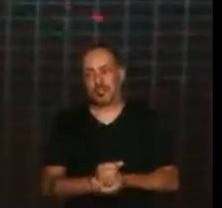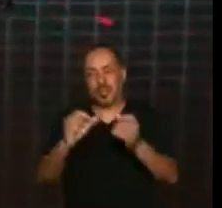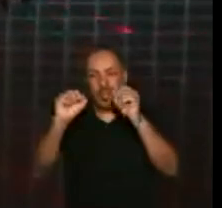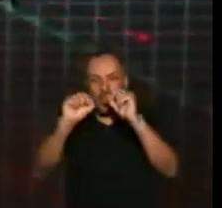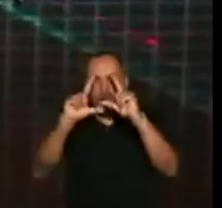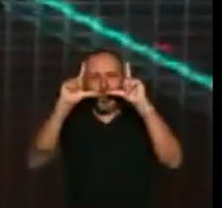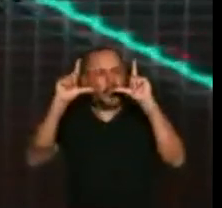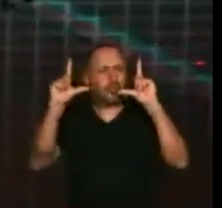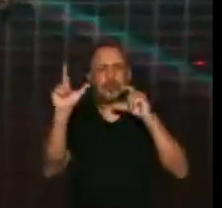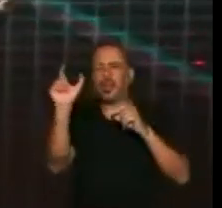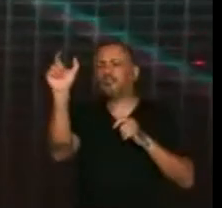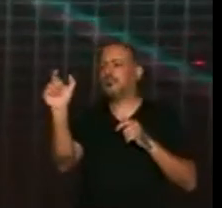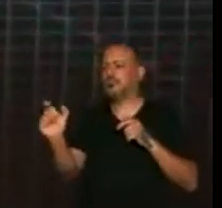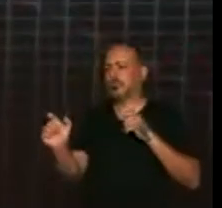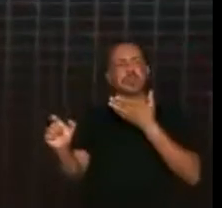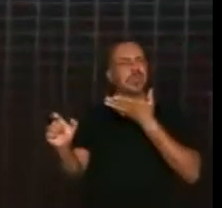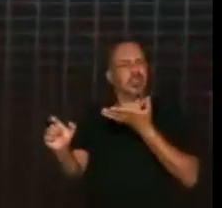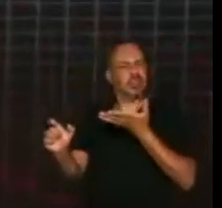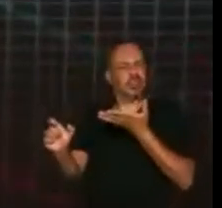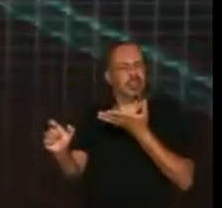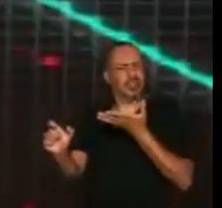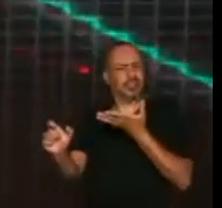Acordar sem você é triste